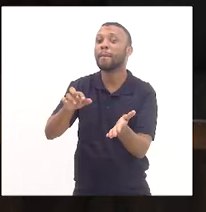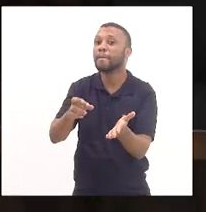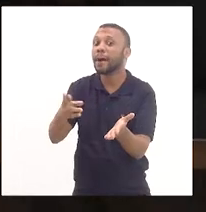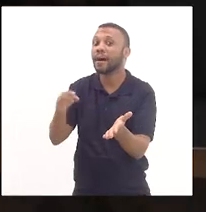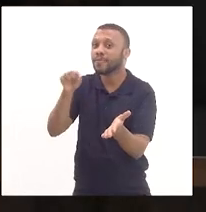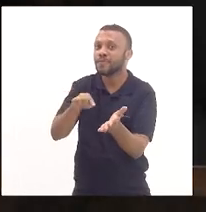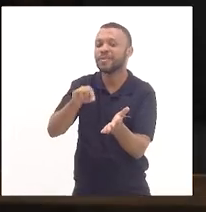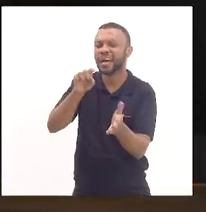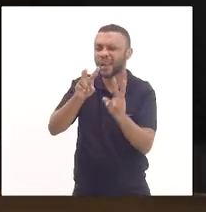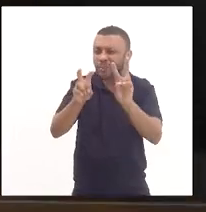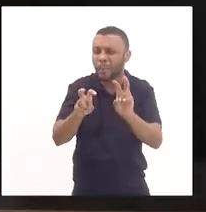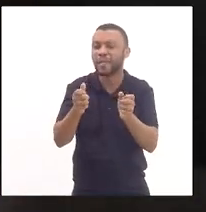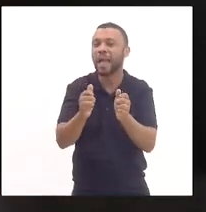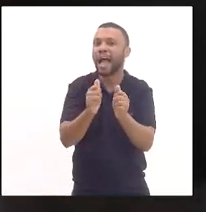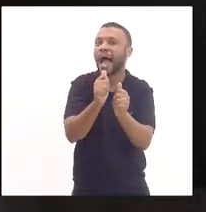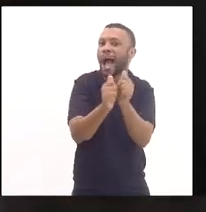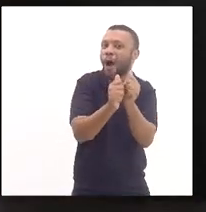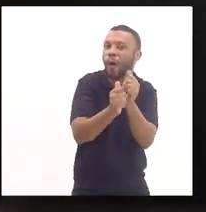Baião de dois.